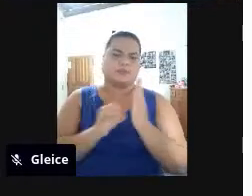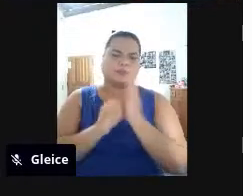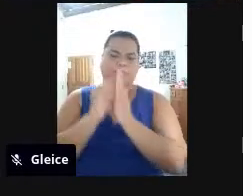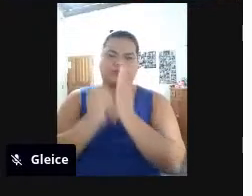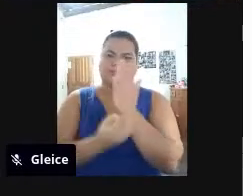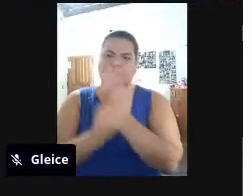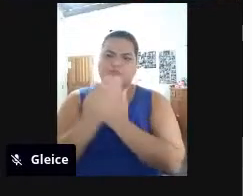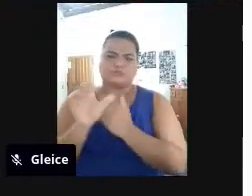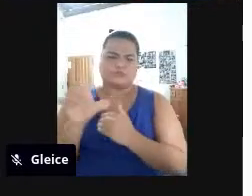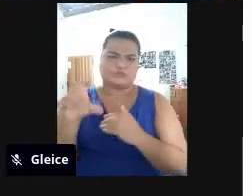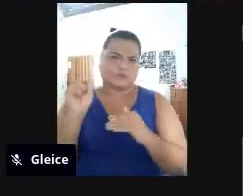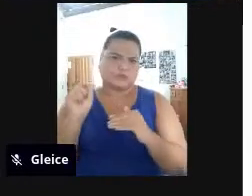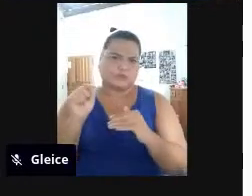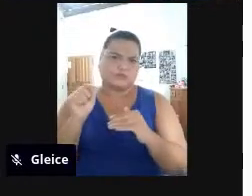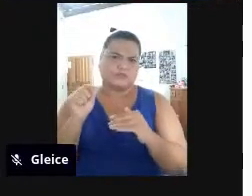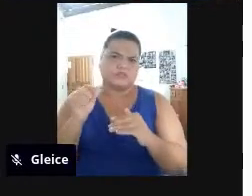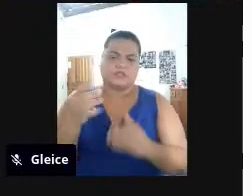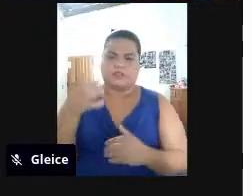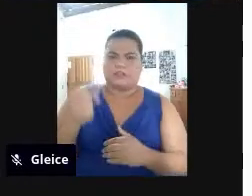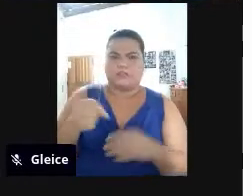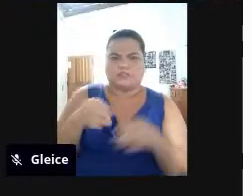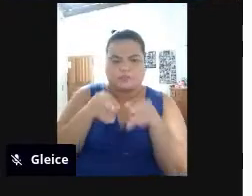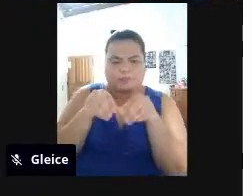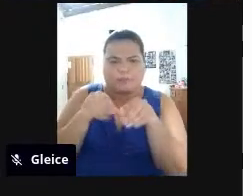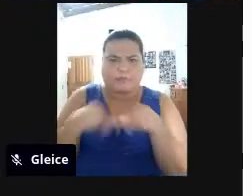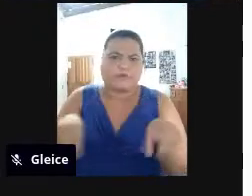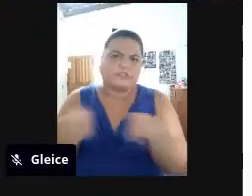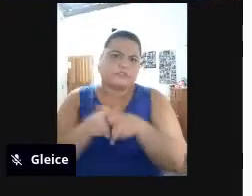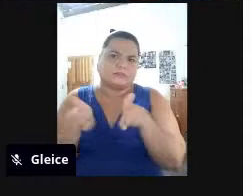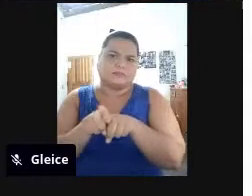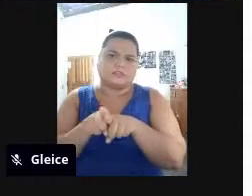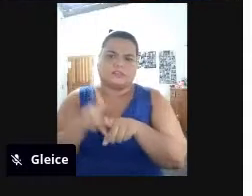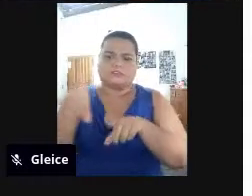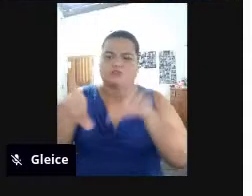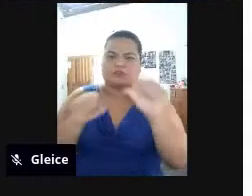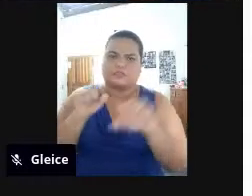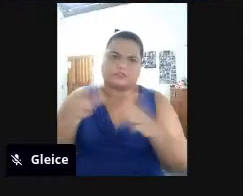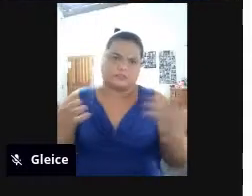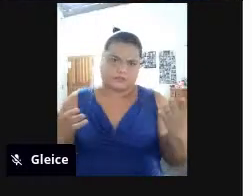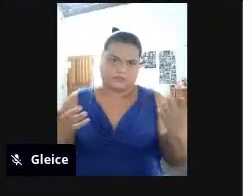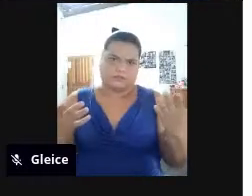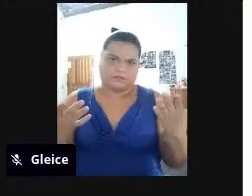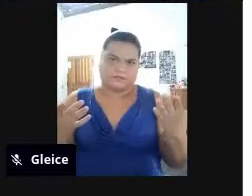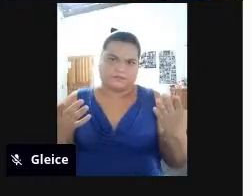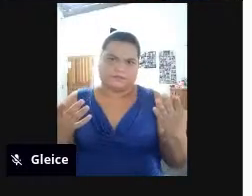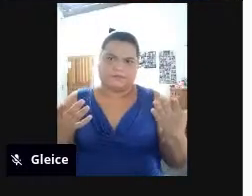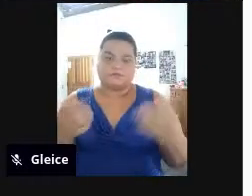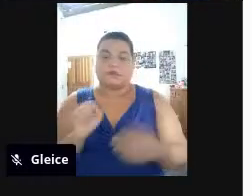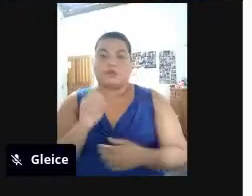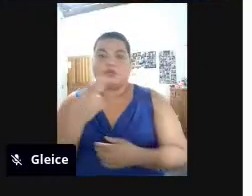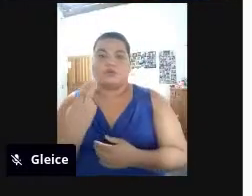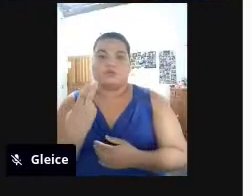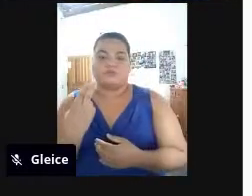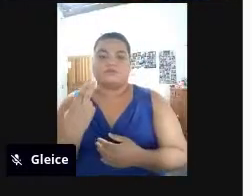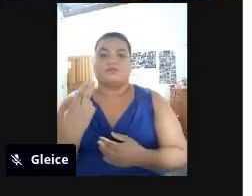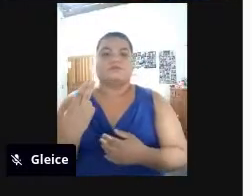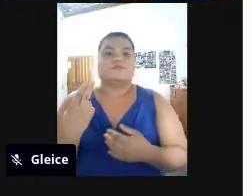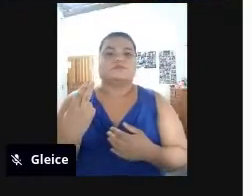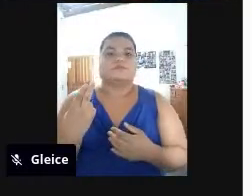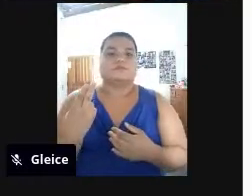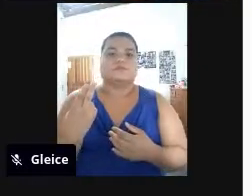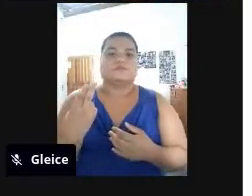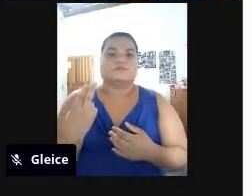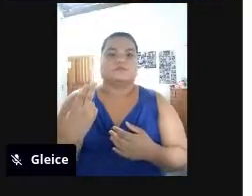colocar leite em pó desnatado no iogurte, então é mais fácil de atingir 20 gramas. Ou então, como eu falei para vocês, posso fazer